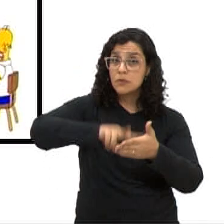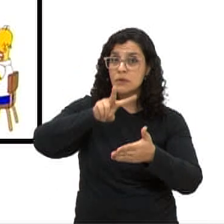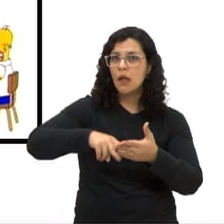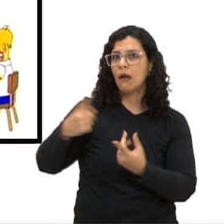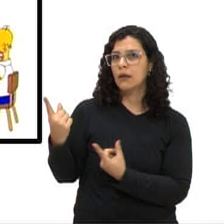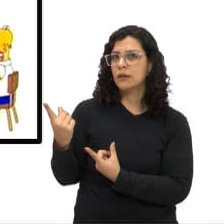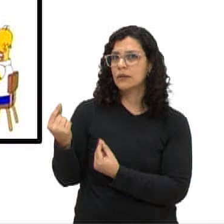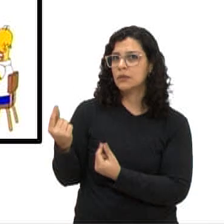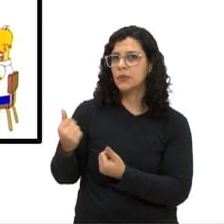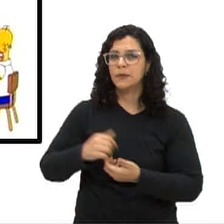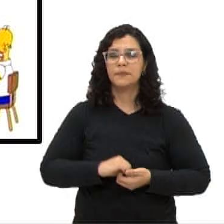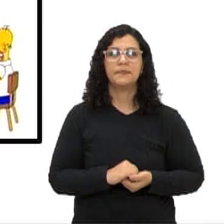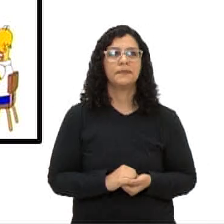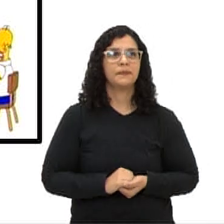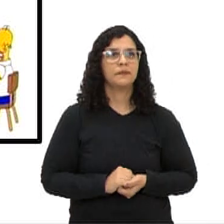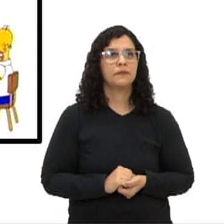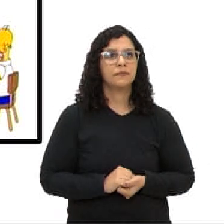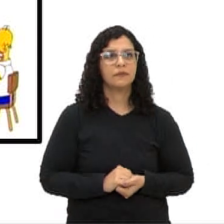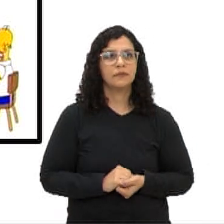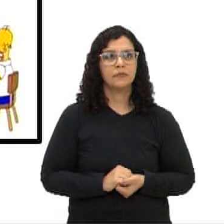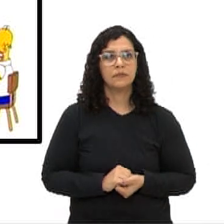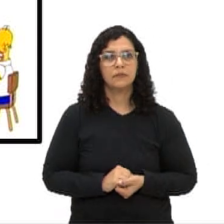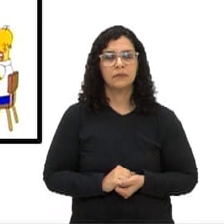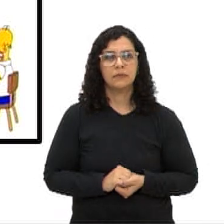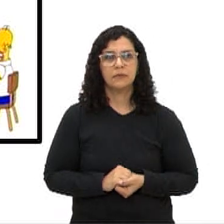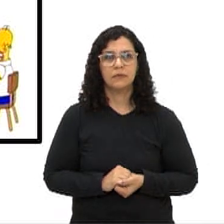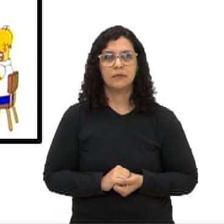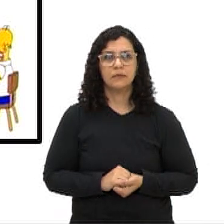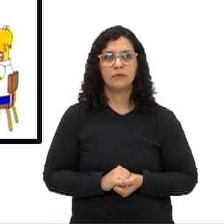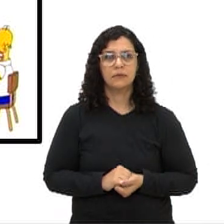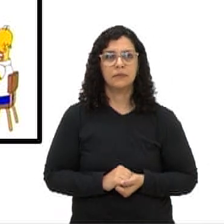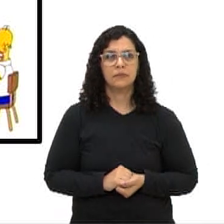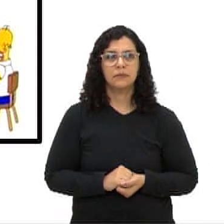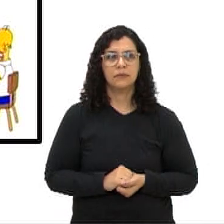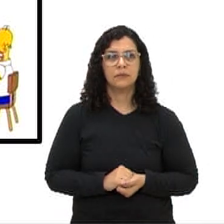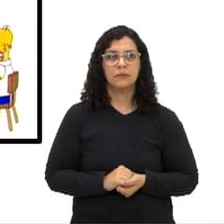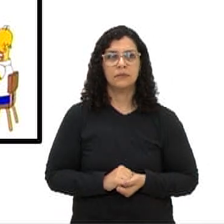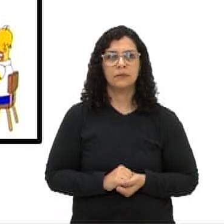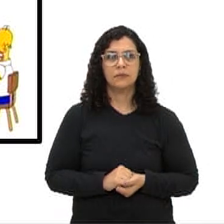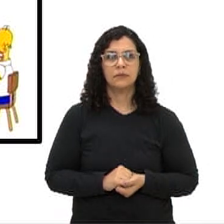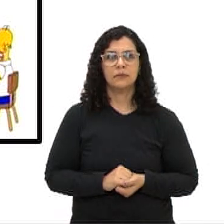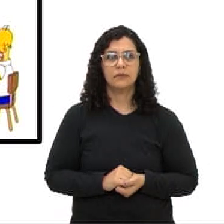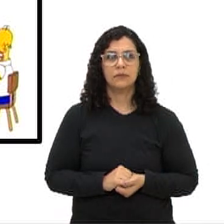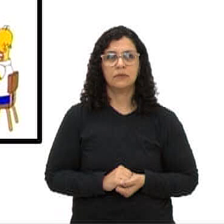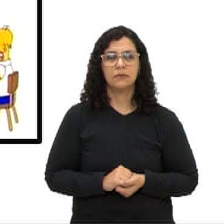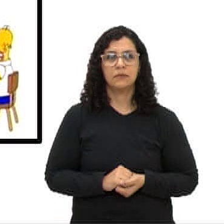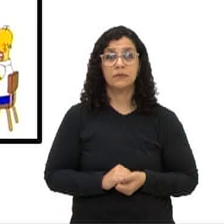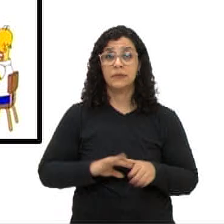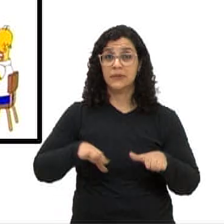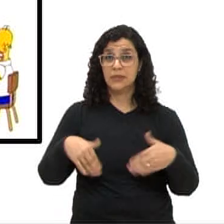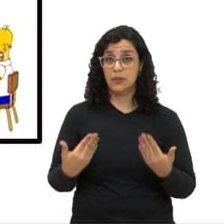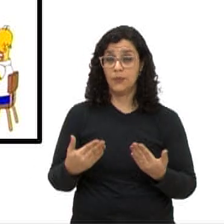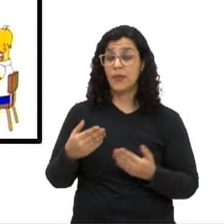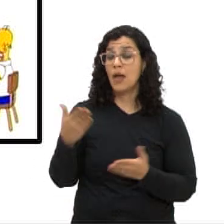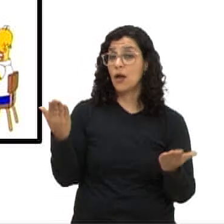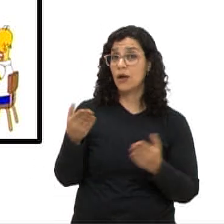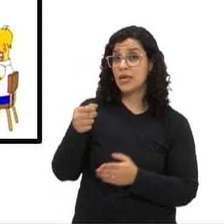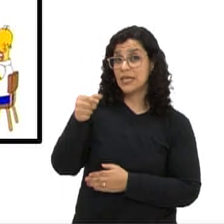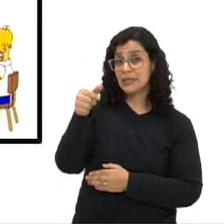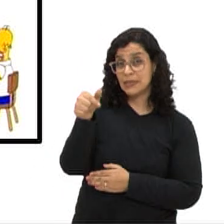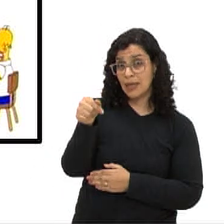las 7:15 sale el autobús. Lisa e Bart vão à la escola. Então,